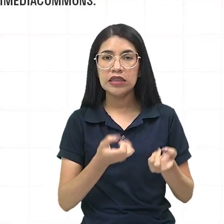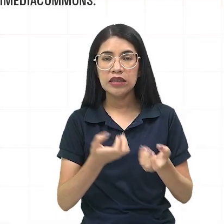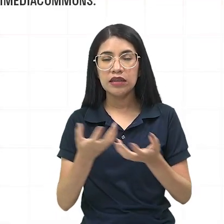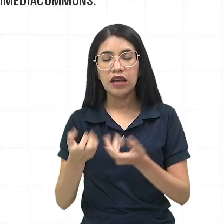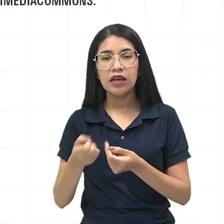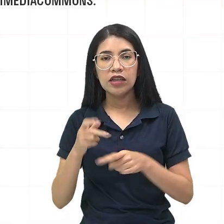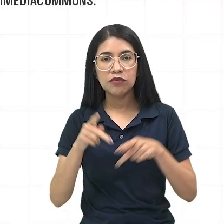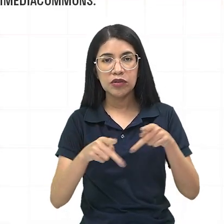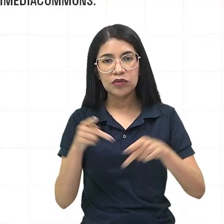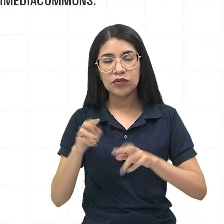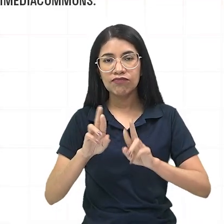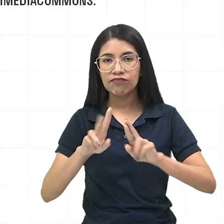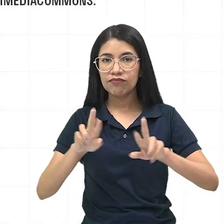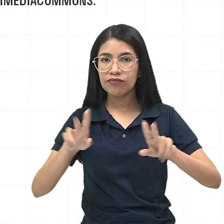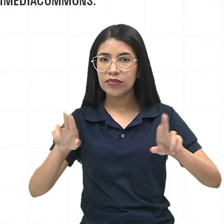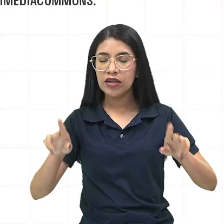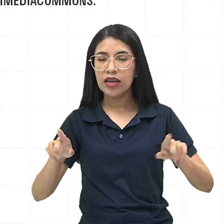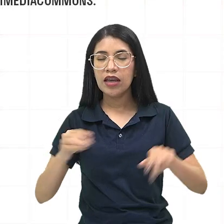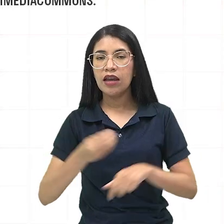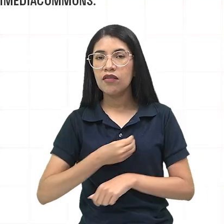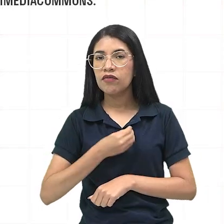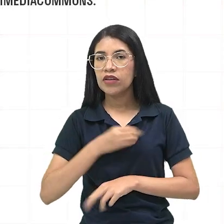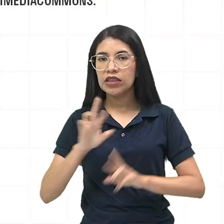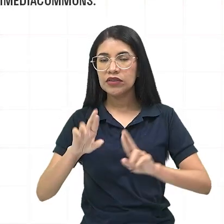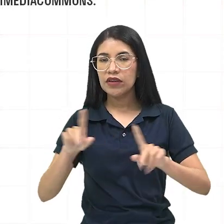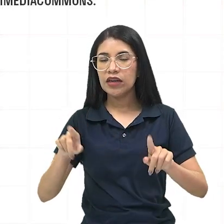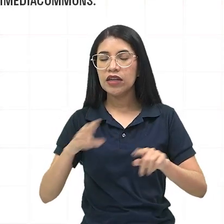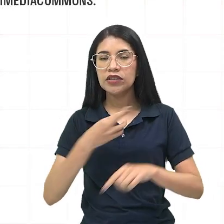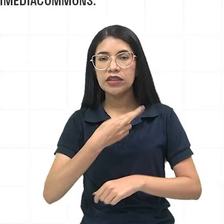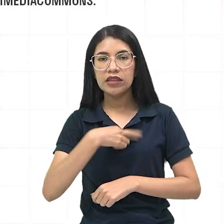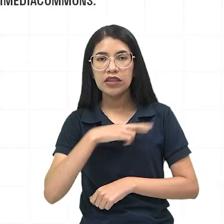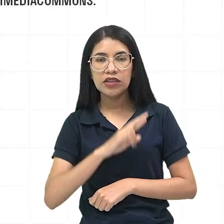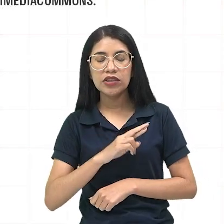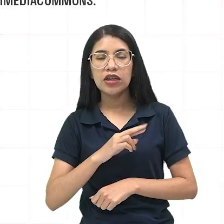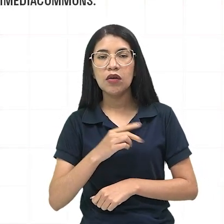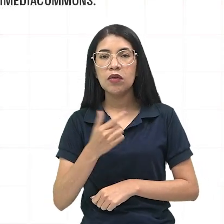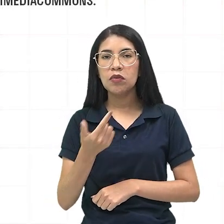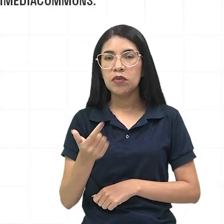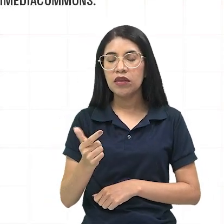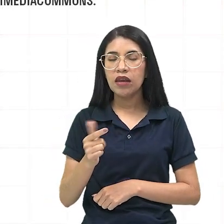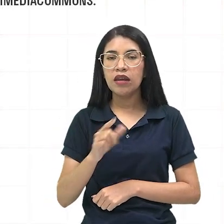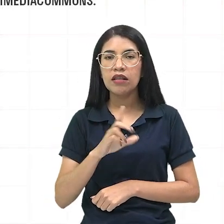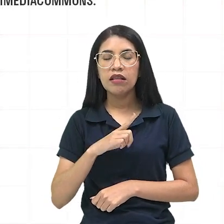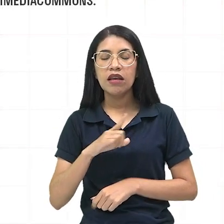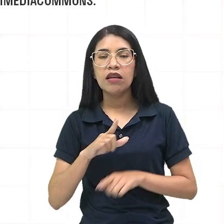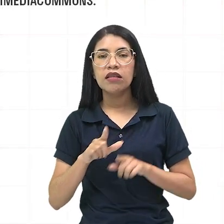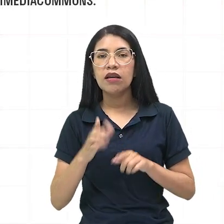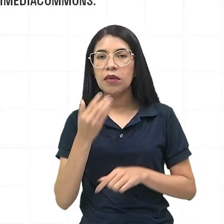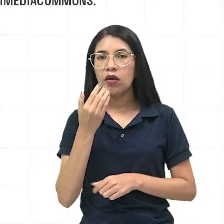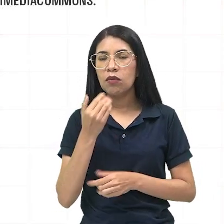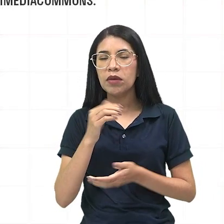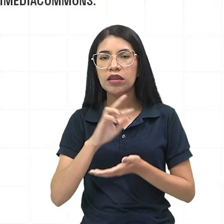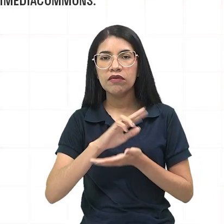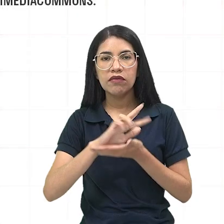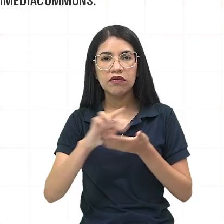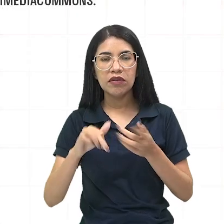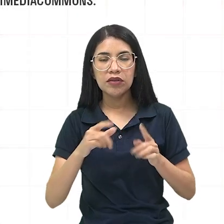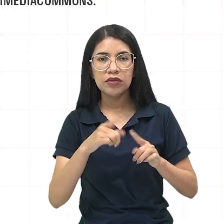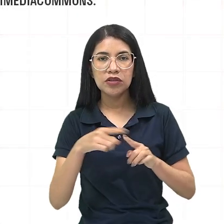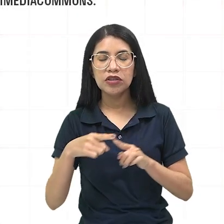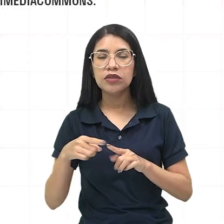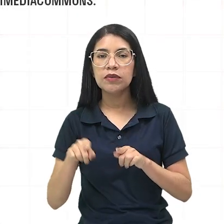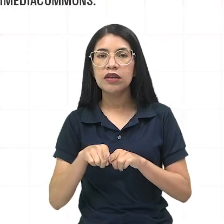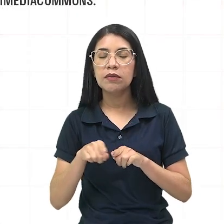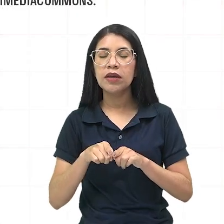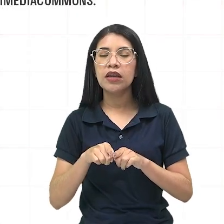Saber que as pessoas são diferentes mesmo, têm vidas diferentes, tem religião, não tem religião, come uma coisa, come outra coisa,